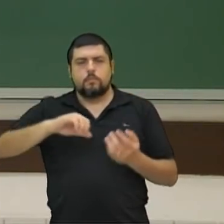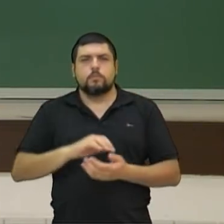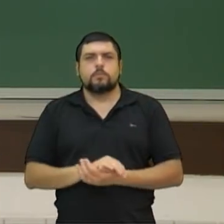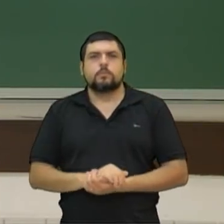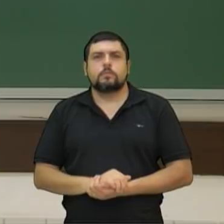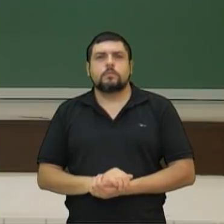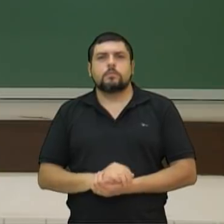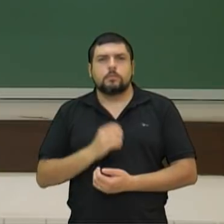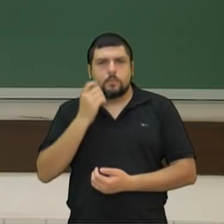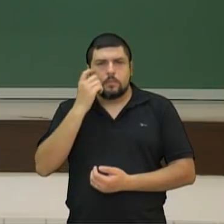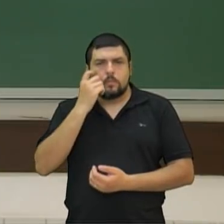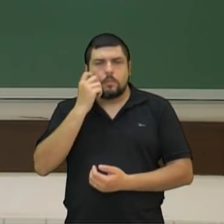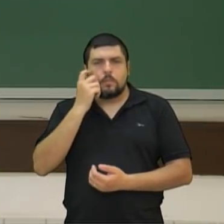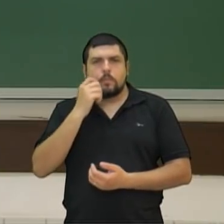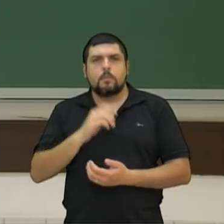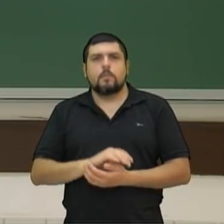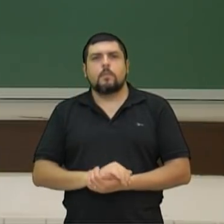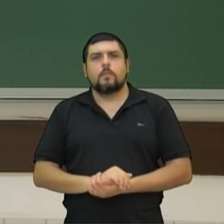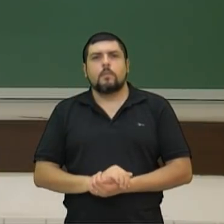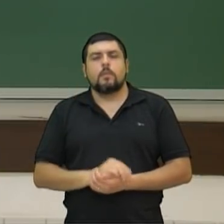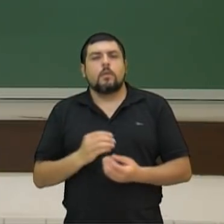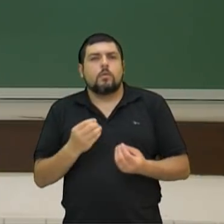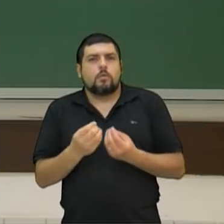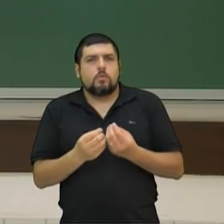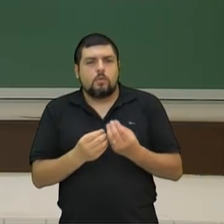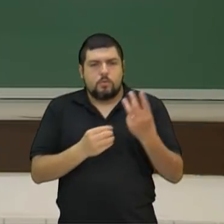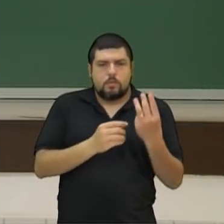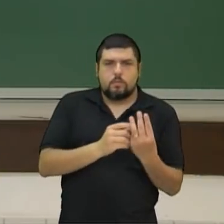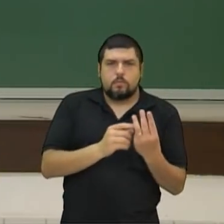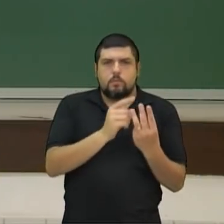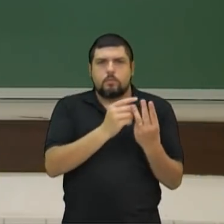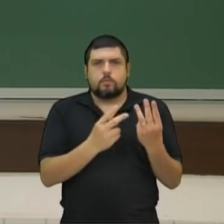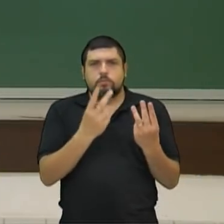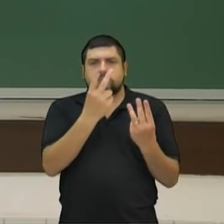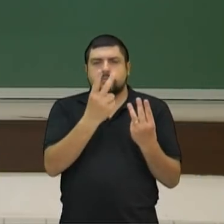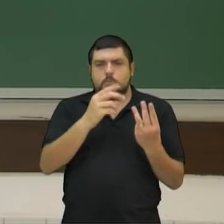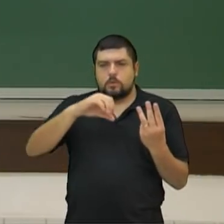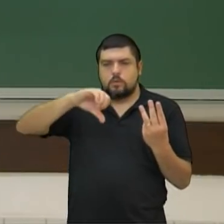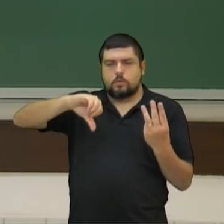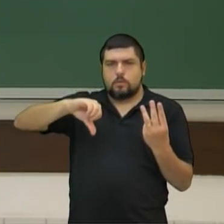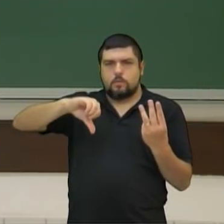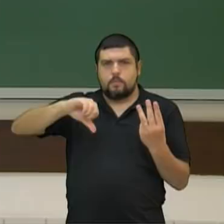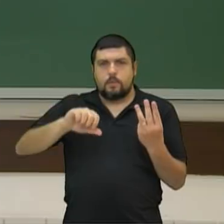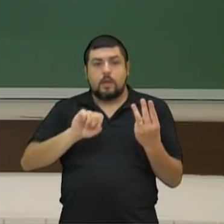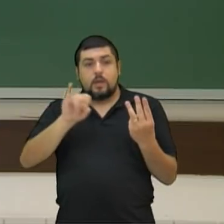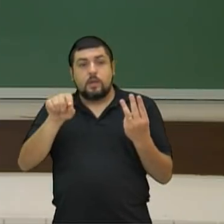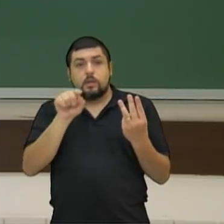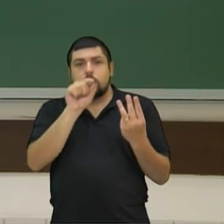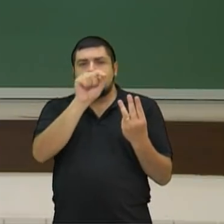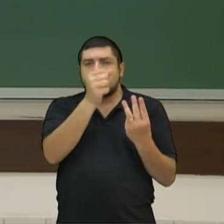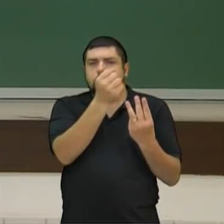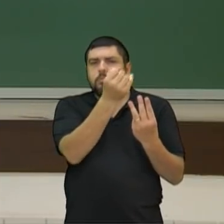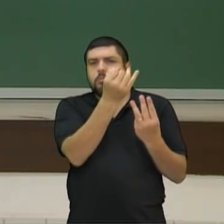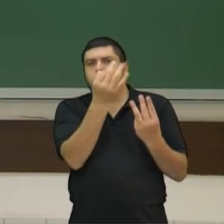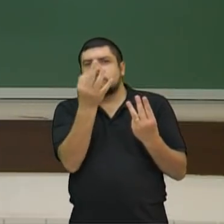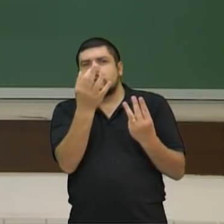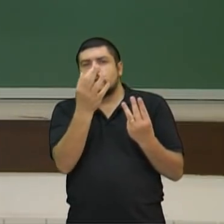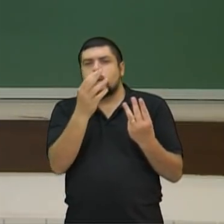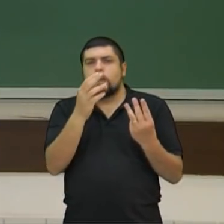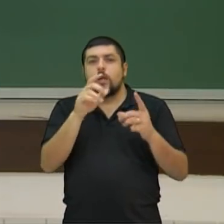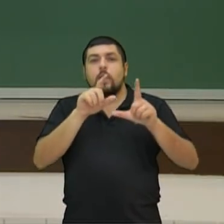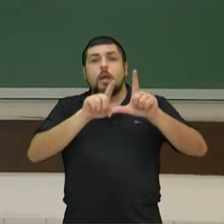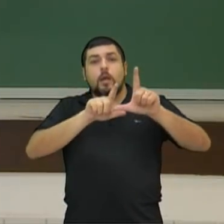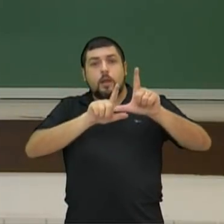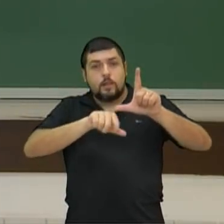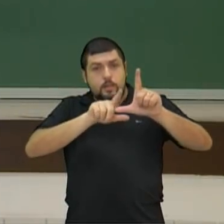em cima é o expoente. Se o que estiver aqui em cima for uma letra, então ela é chamada de